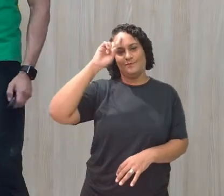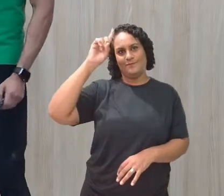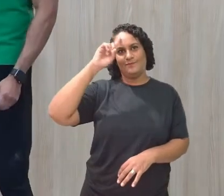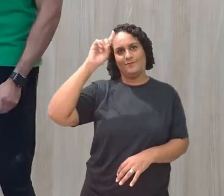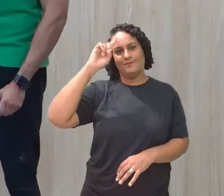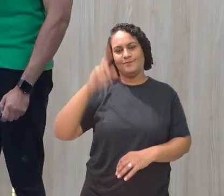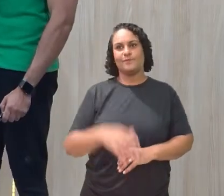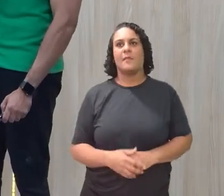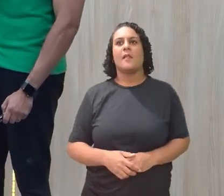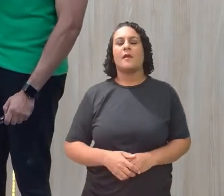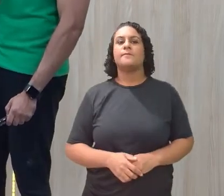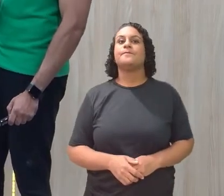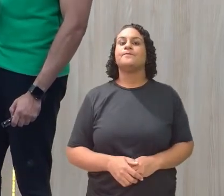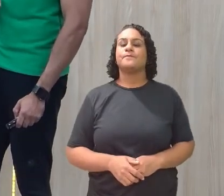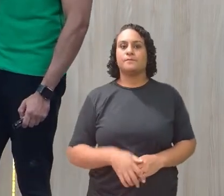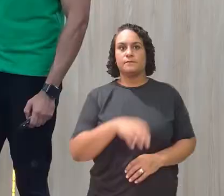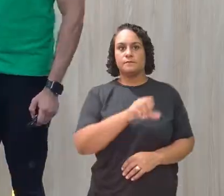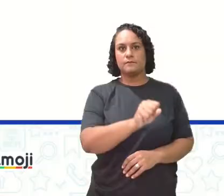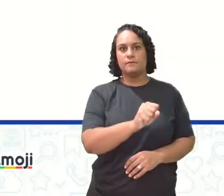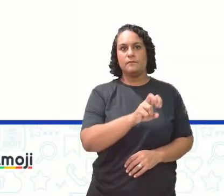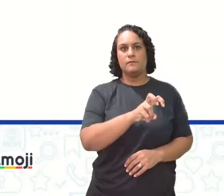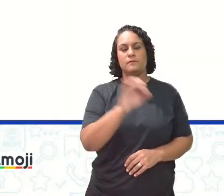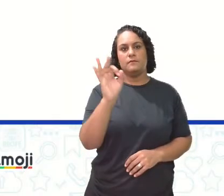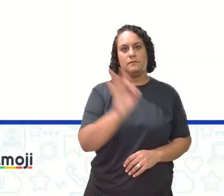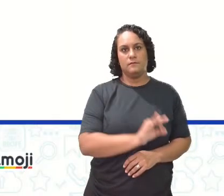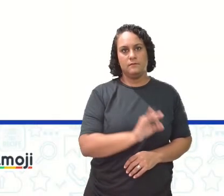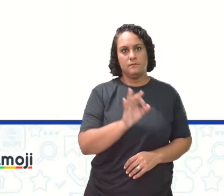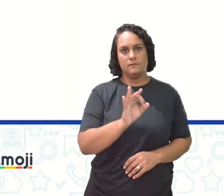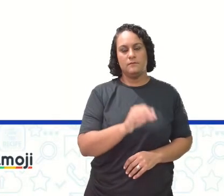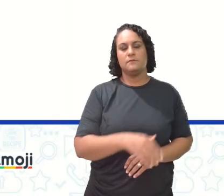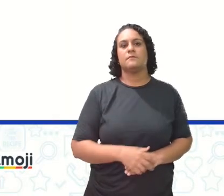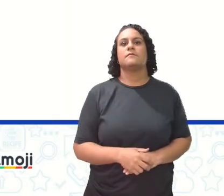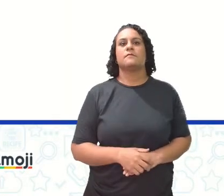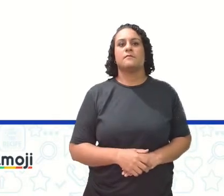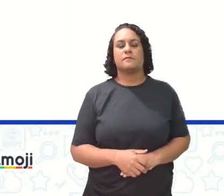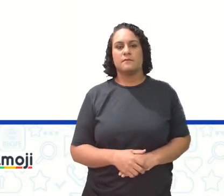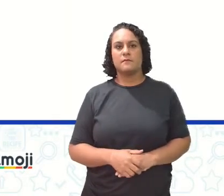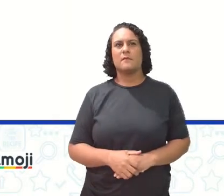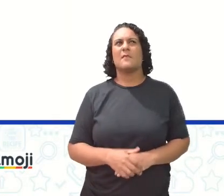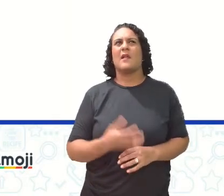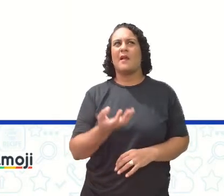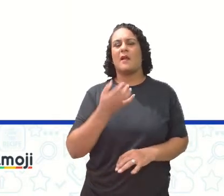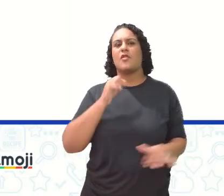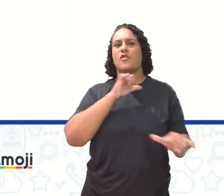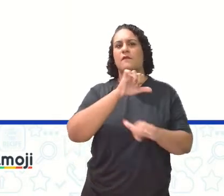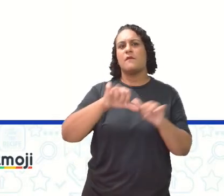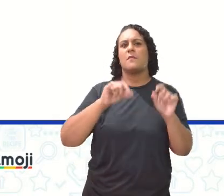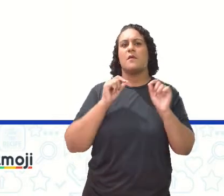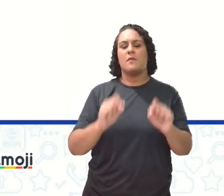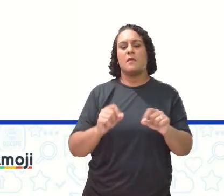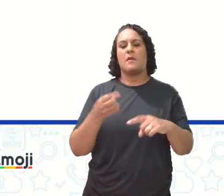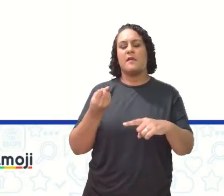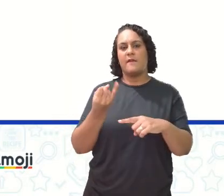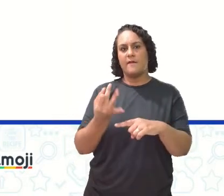certo? Então observa aí, ó, peguei o número 85% e quero transformar ele em fração e